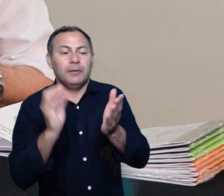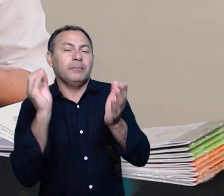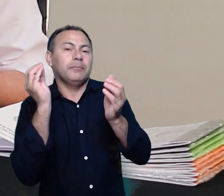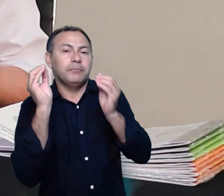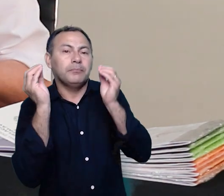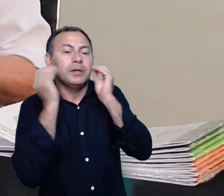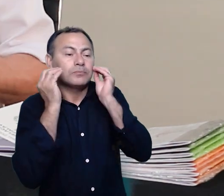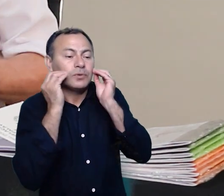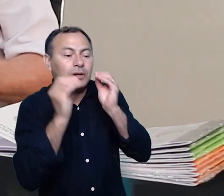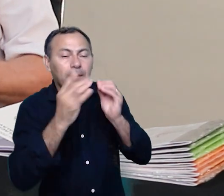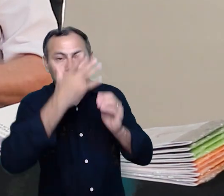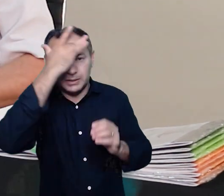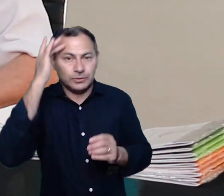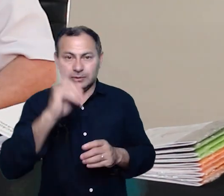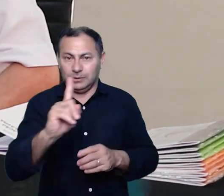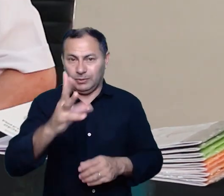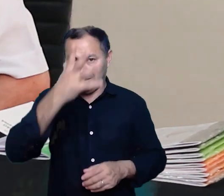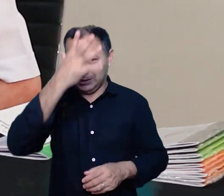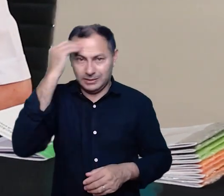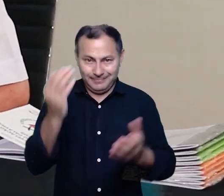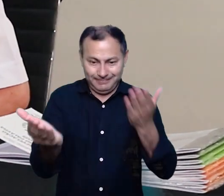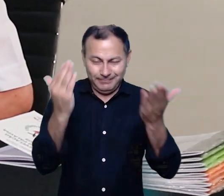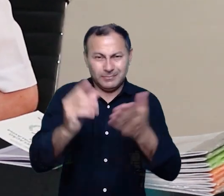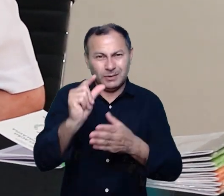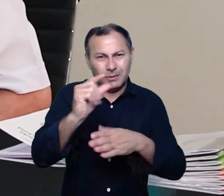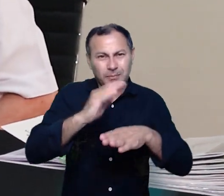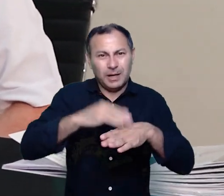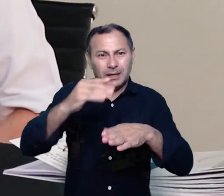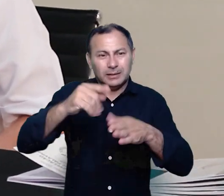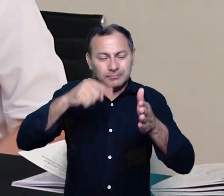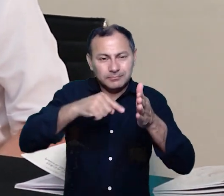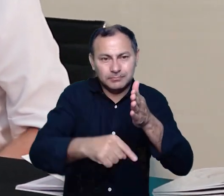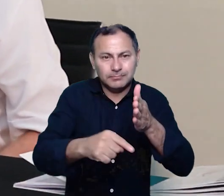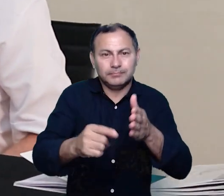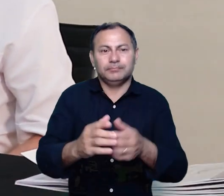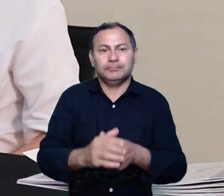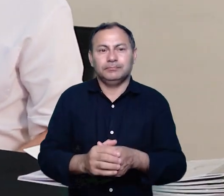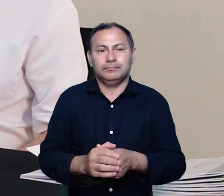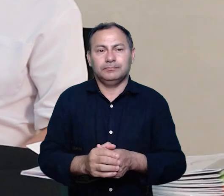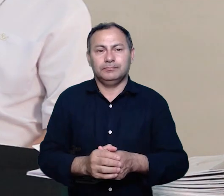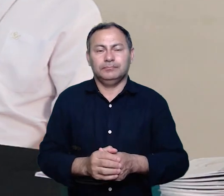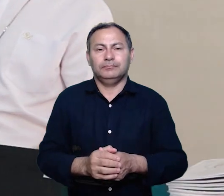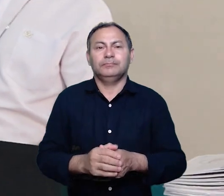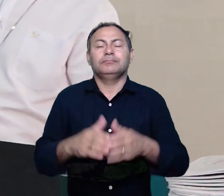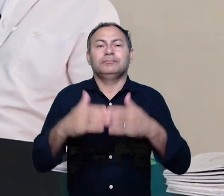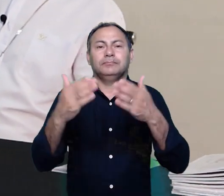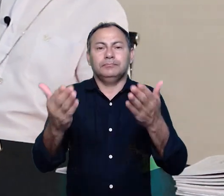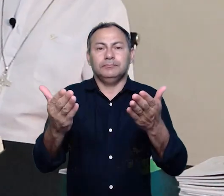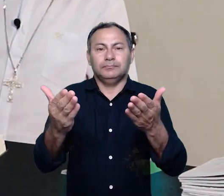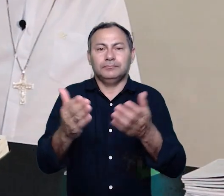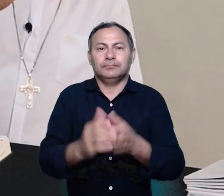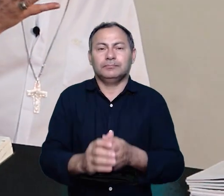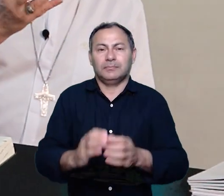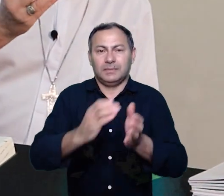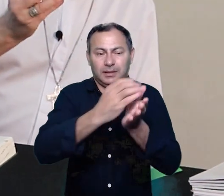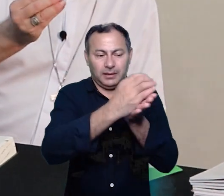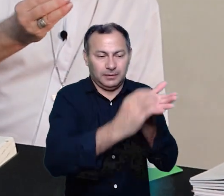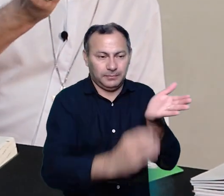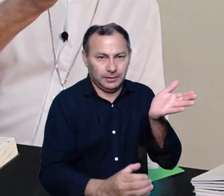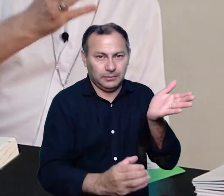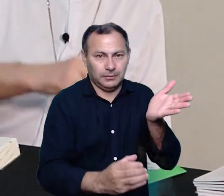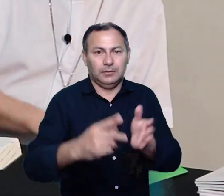uma pessoa. Não esqueçamos disso. Vamos um pouco mais. Então, são